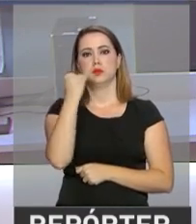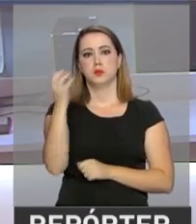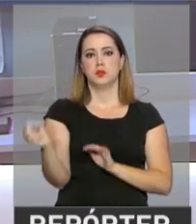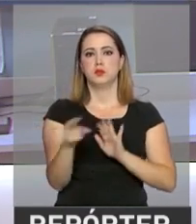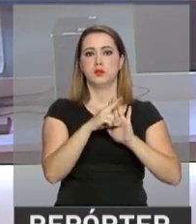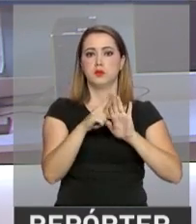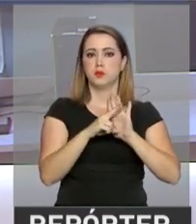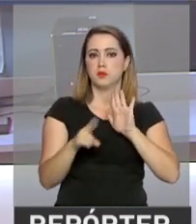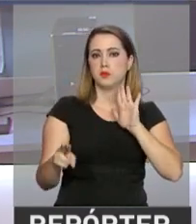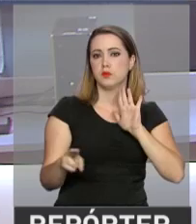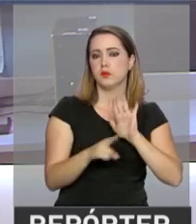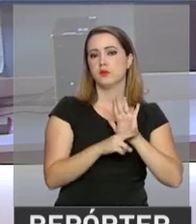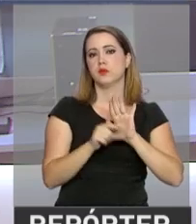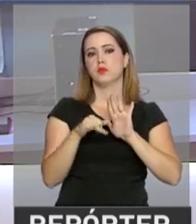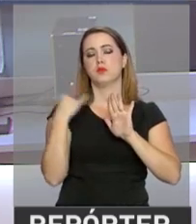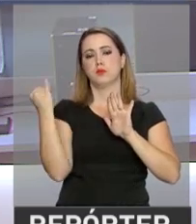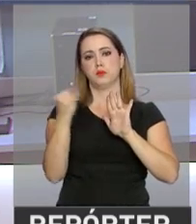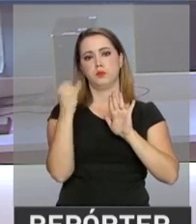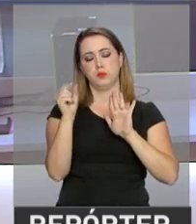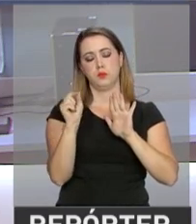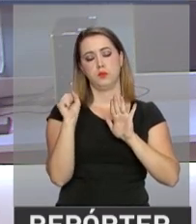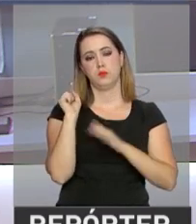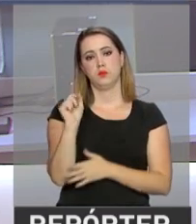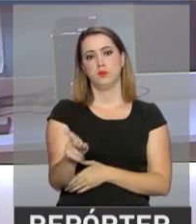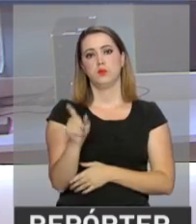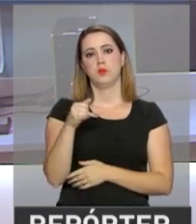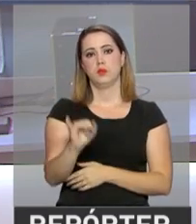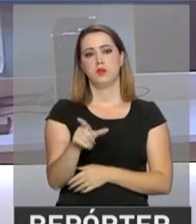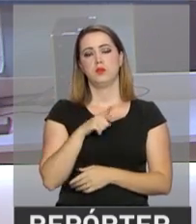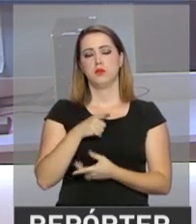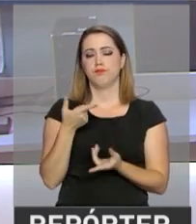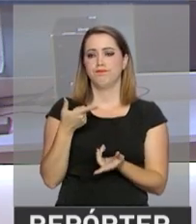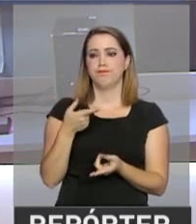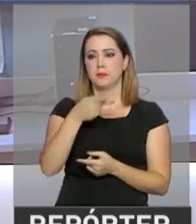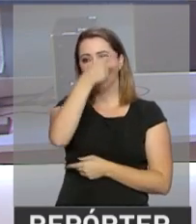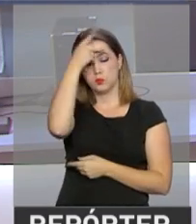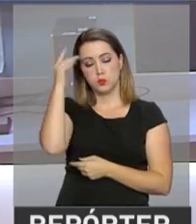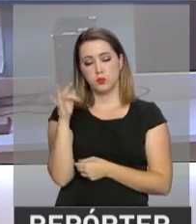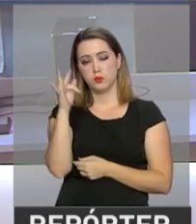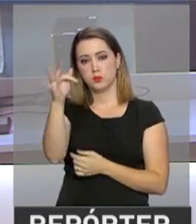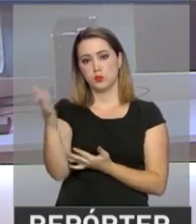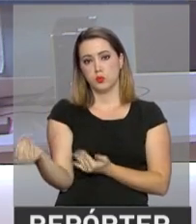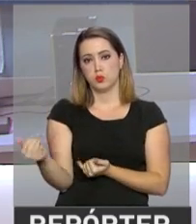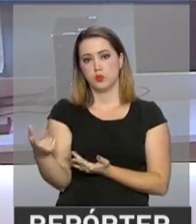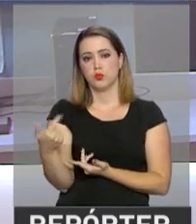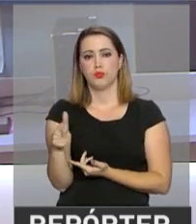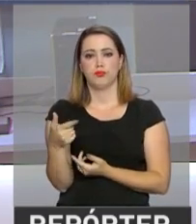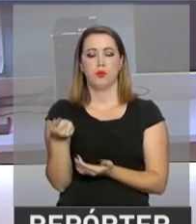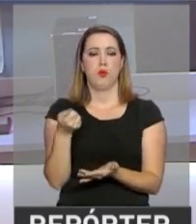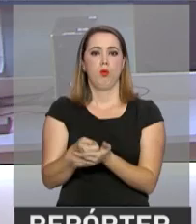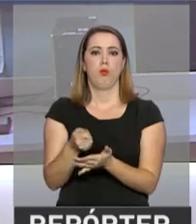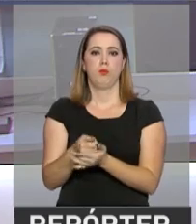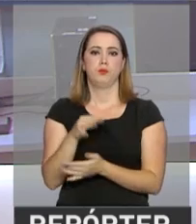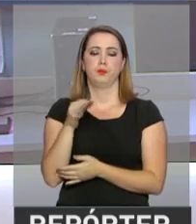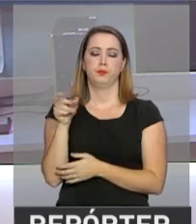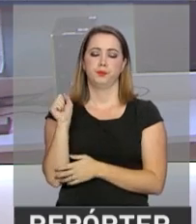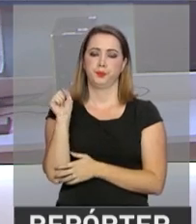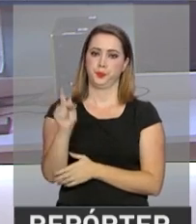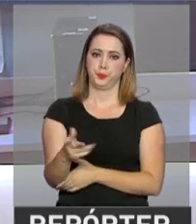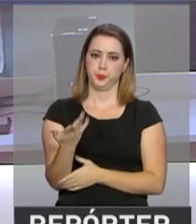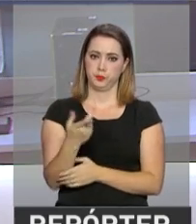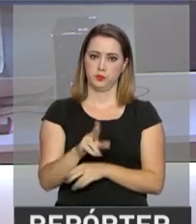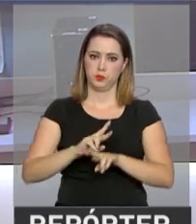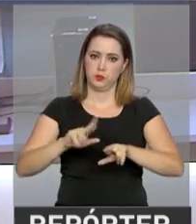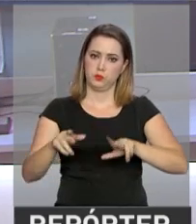feita, da reforma da Previdência, que se não for feita, deixará jovens de hoje sem aposentadoria no futuro. Disse